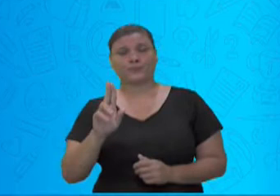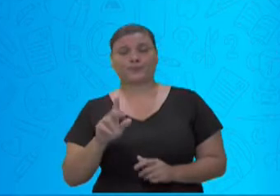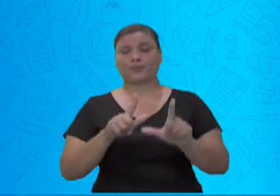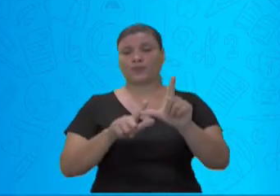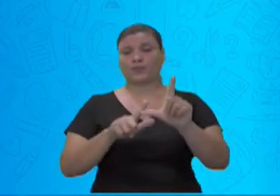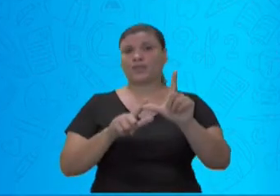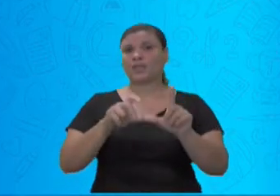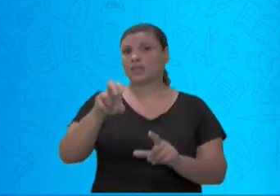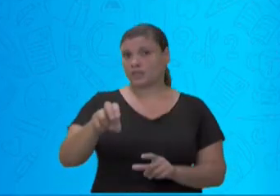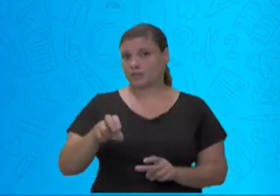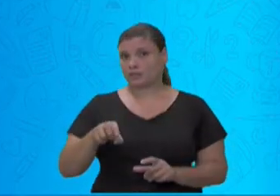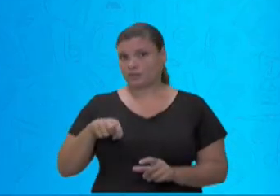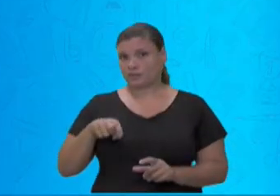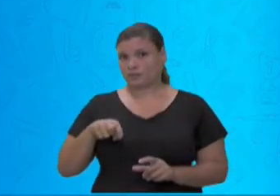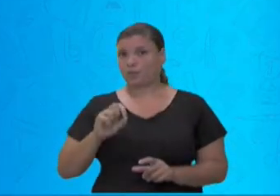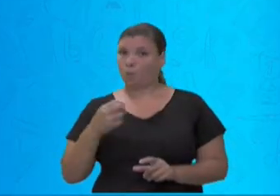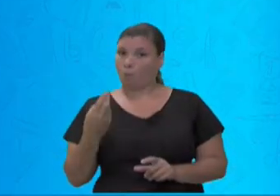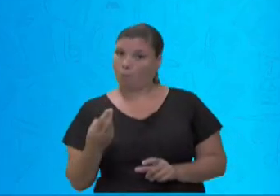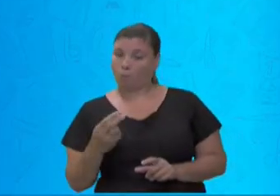X e do CH.